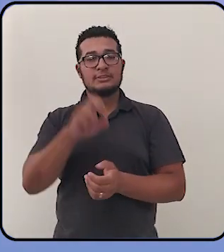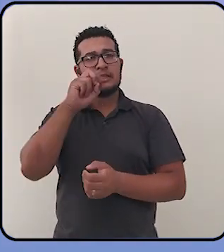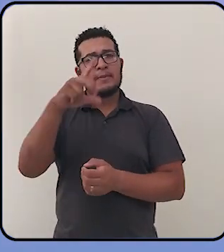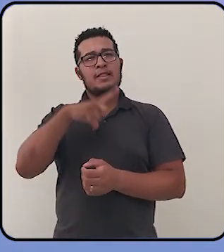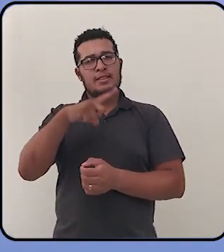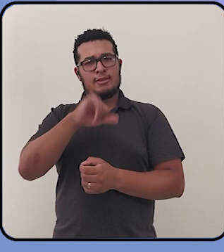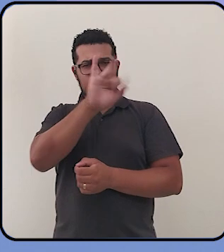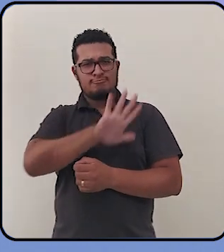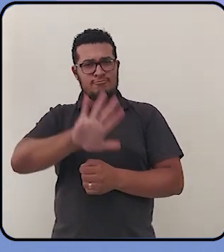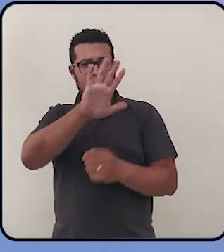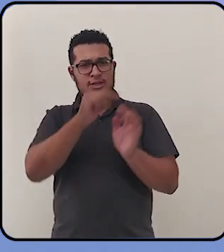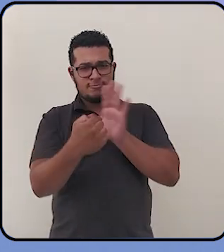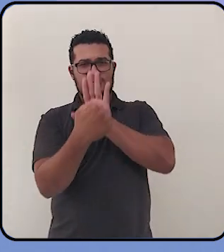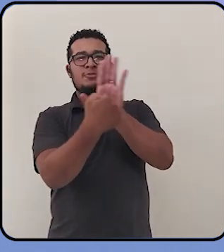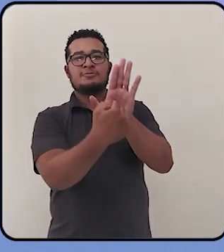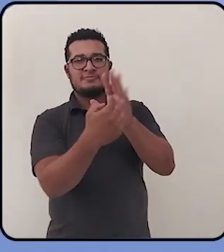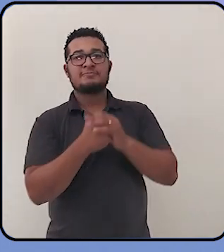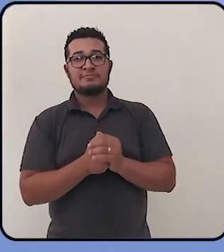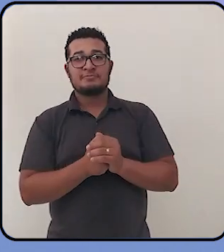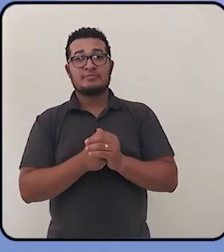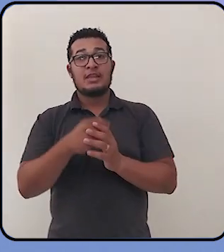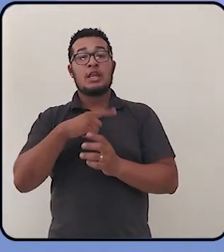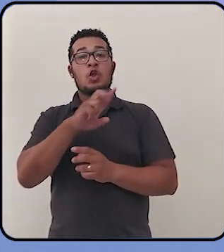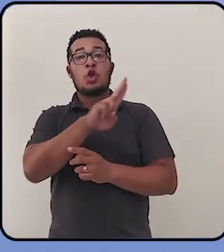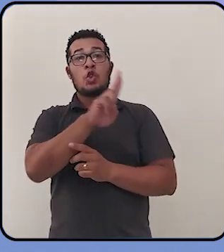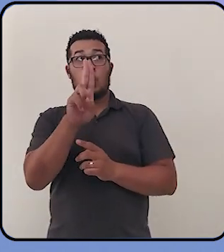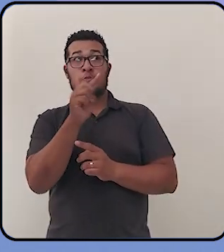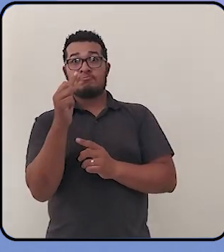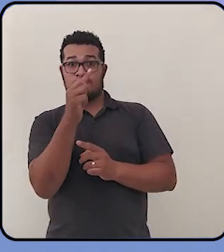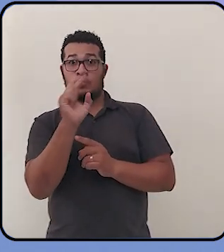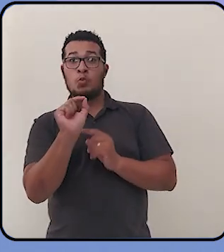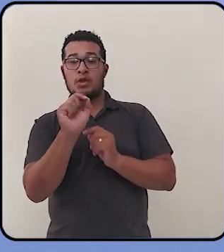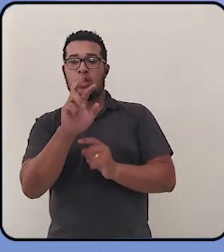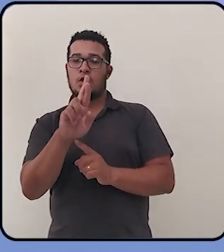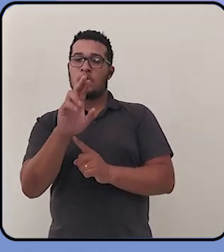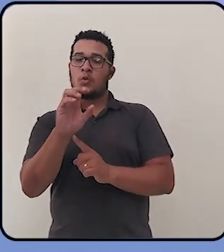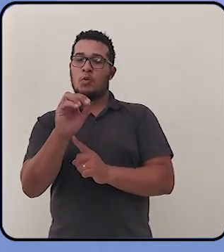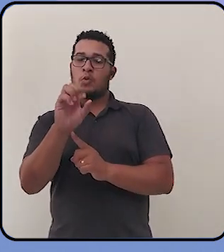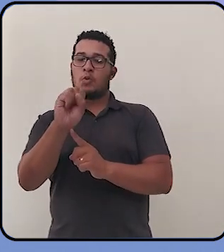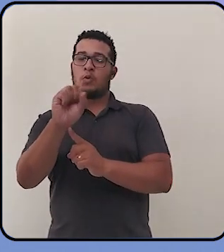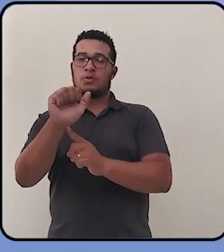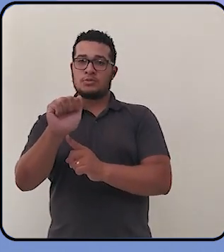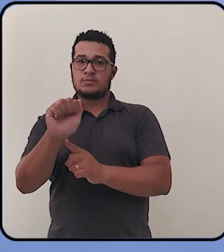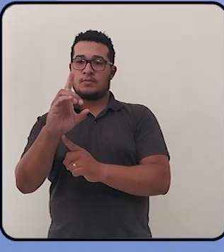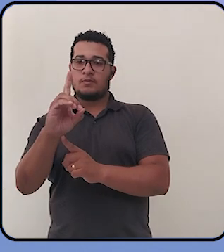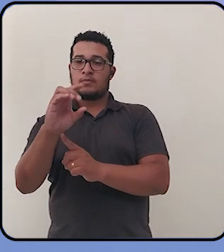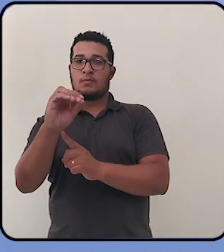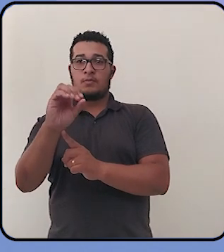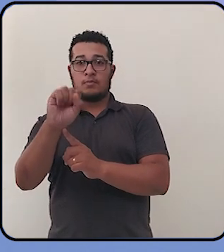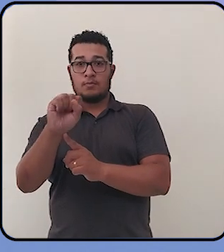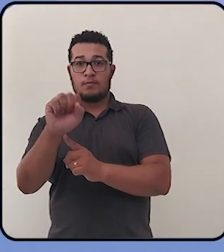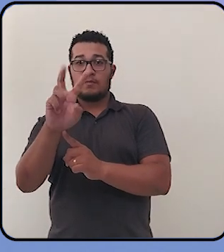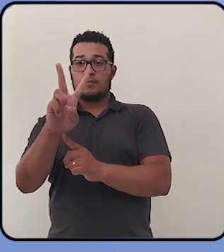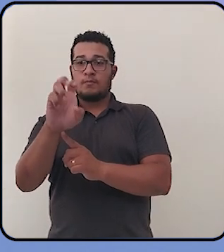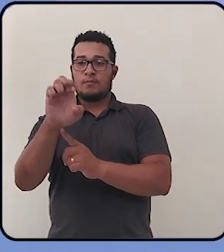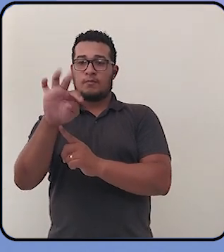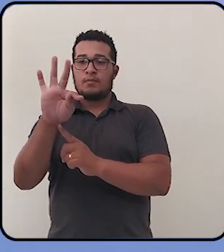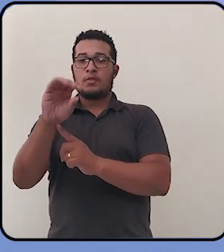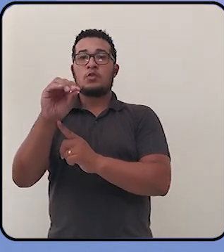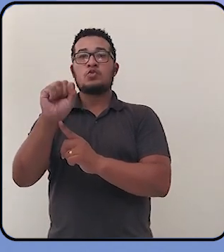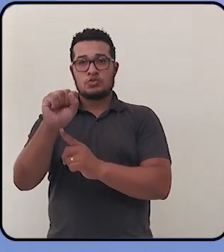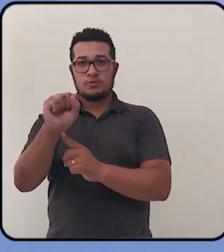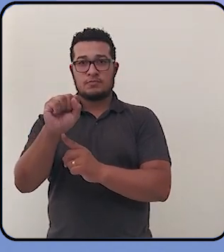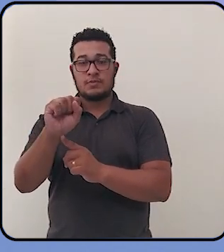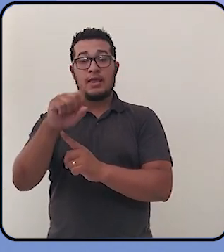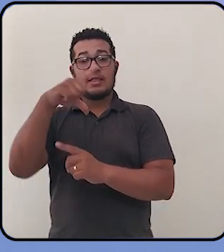vocês podem ver no slide, nós temos a rosa dos ventos, que é uma figura que está dentro da bússola, apresentando